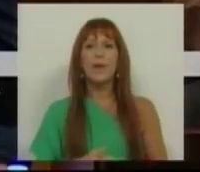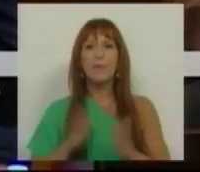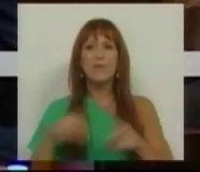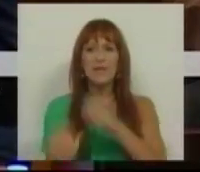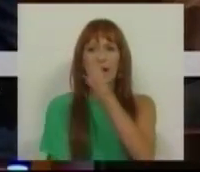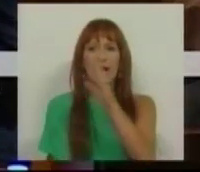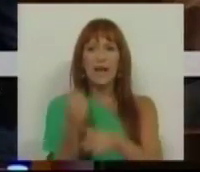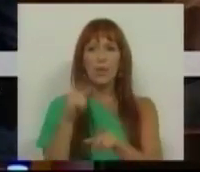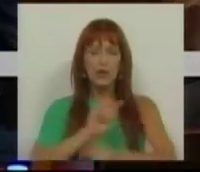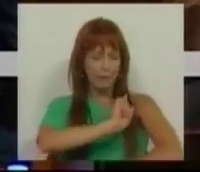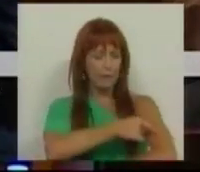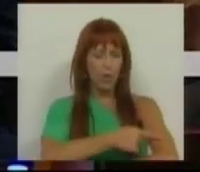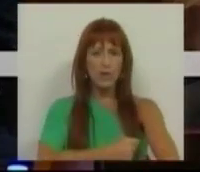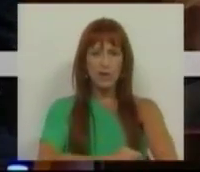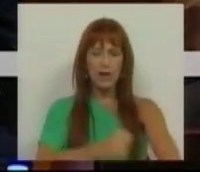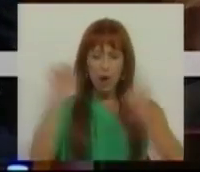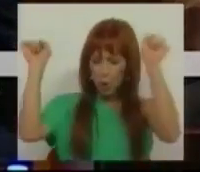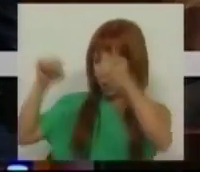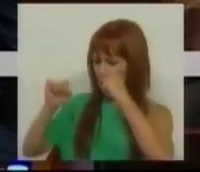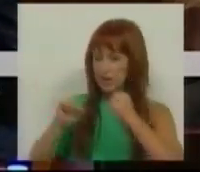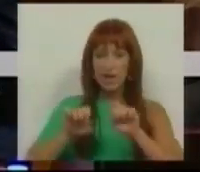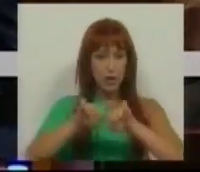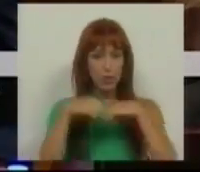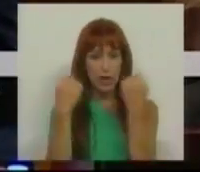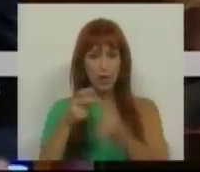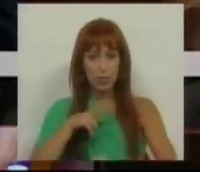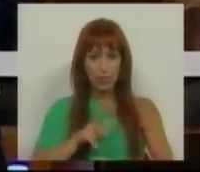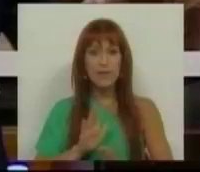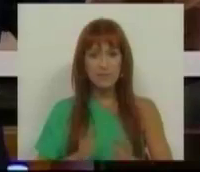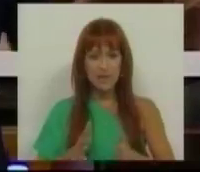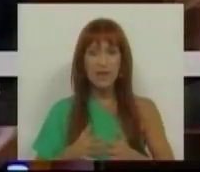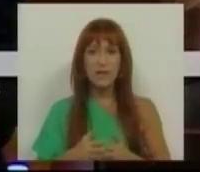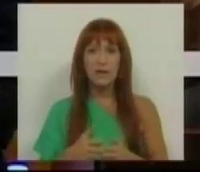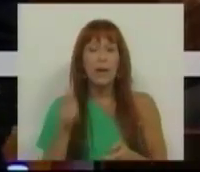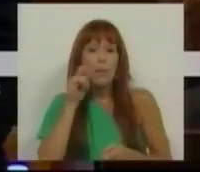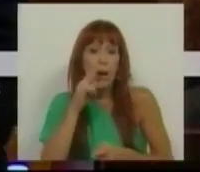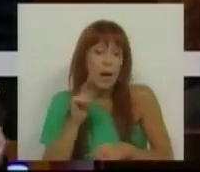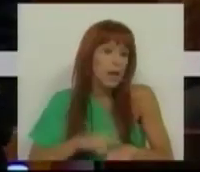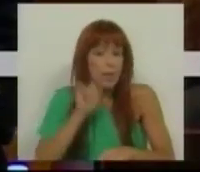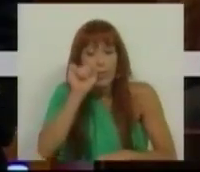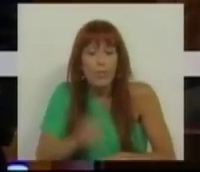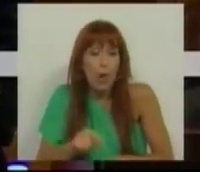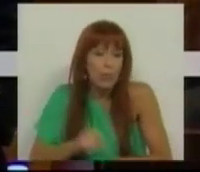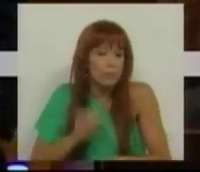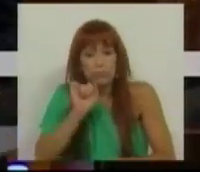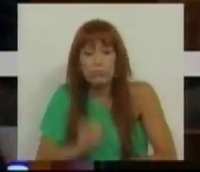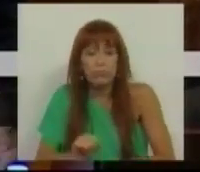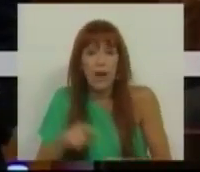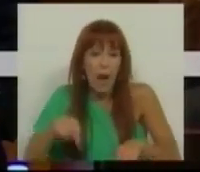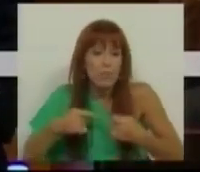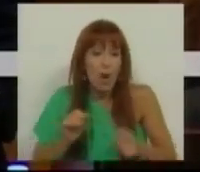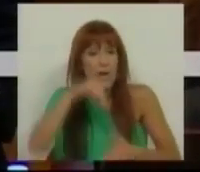deve criar força e consenso dentro da sociedade portuguesa, para que em altura própria, em tempo próprio,